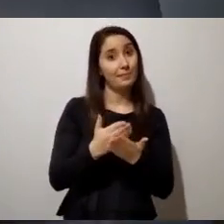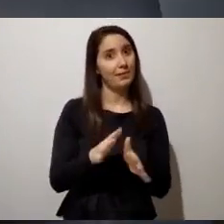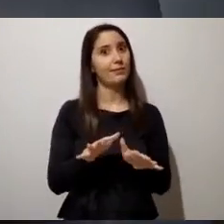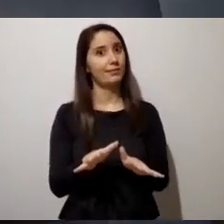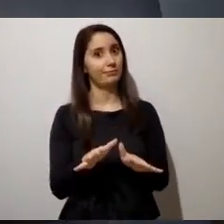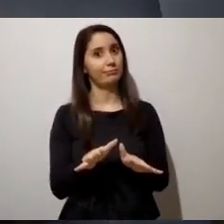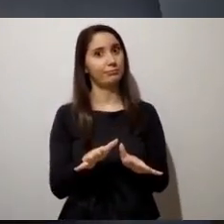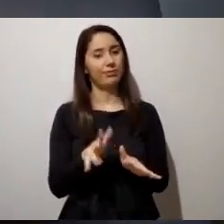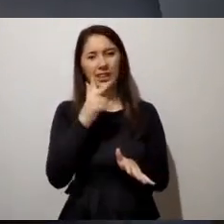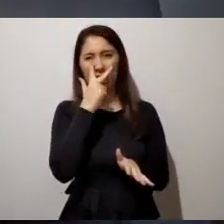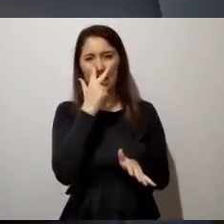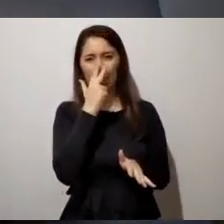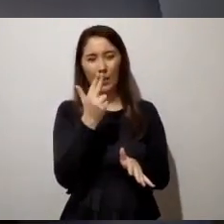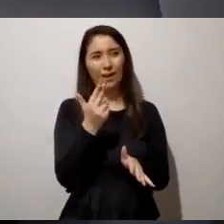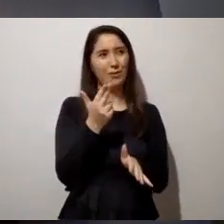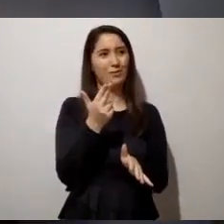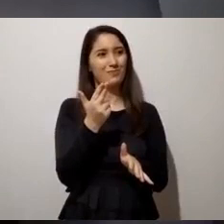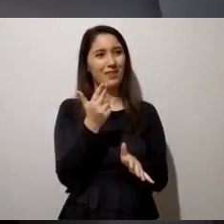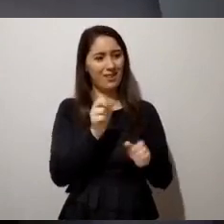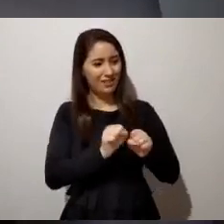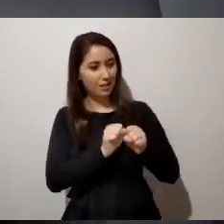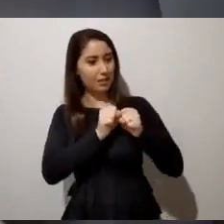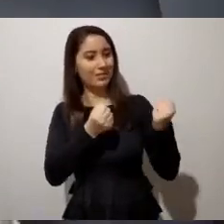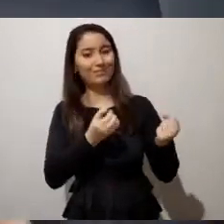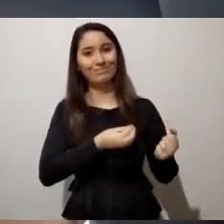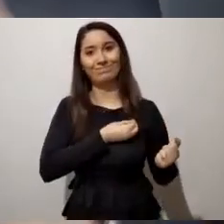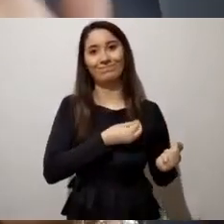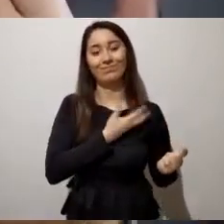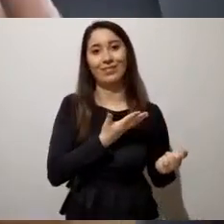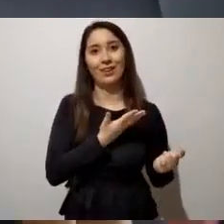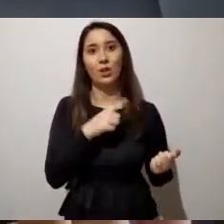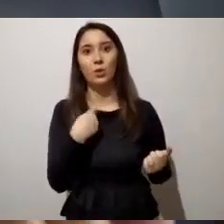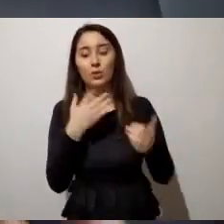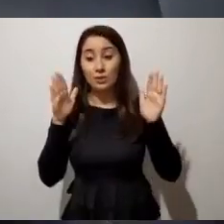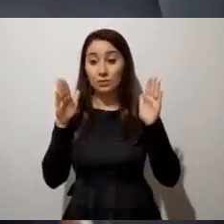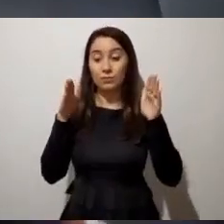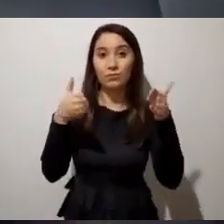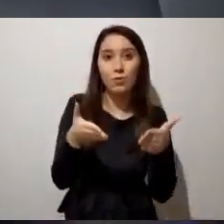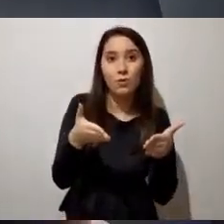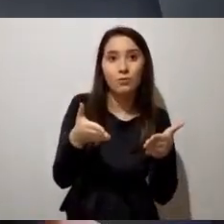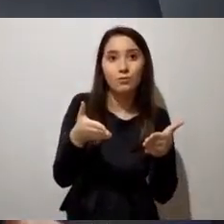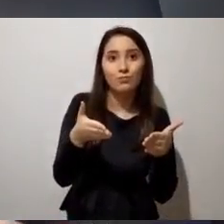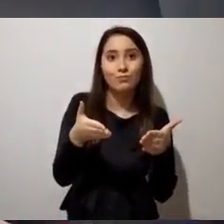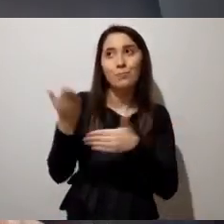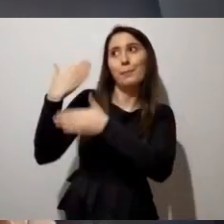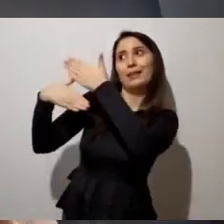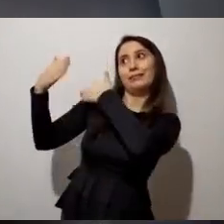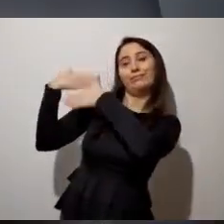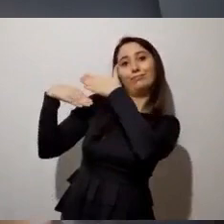do desligamento do nosso presente. E a nossa atenção estar sempre voltada ou para algo que aconteceu no